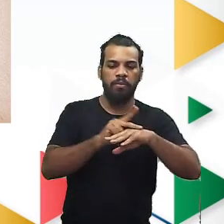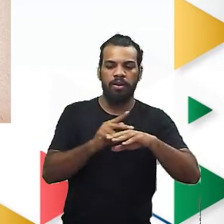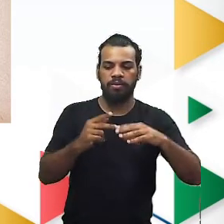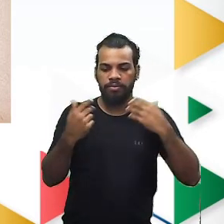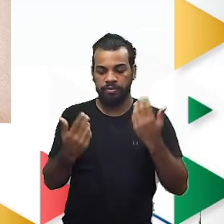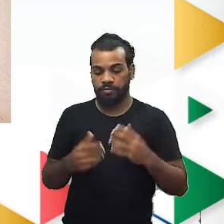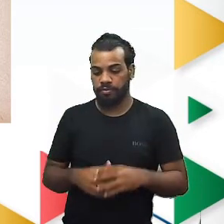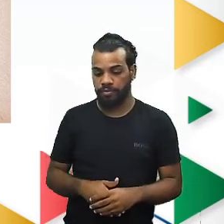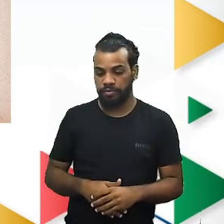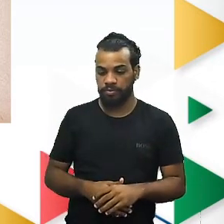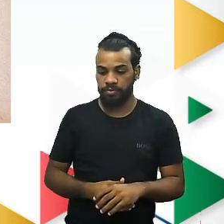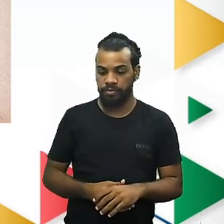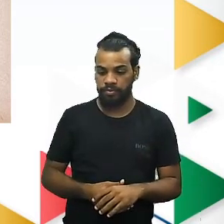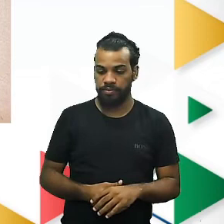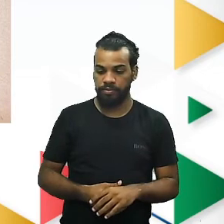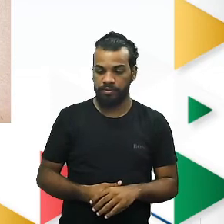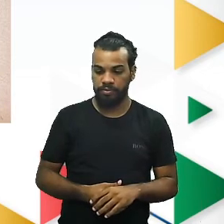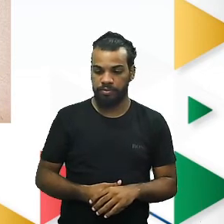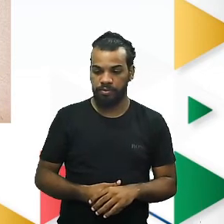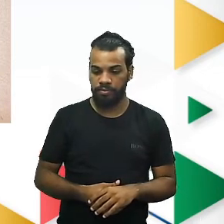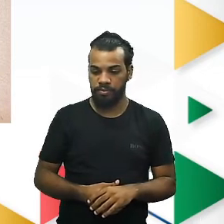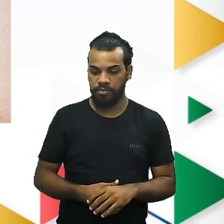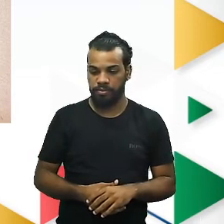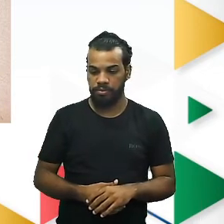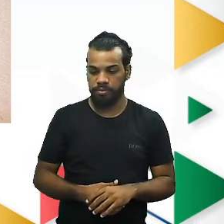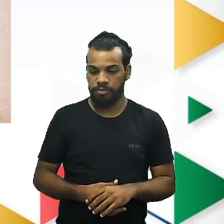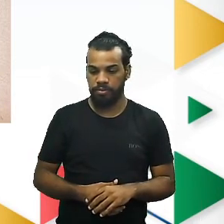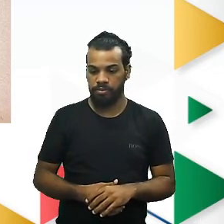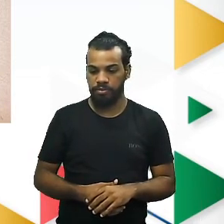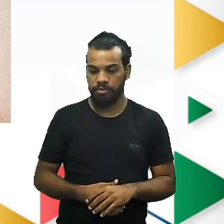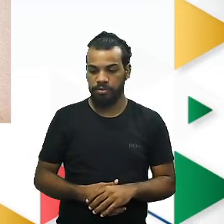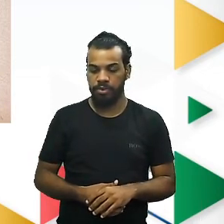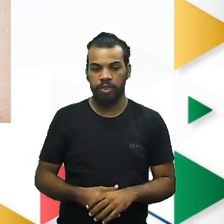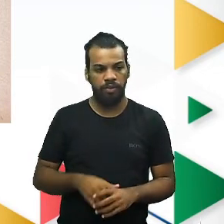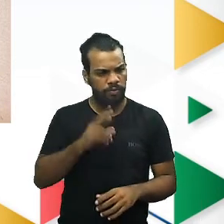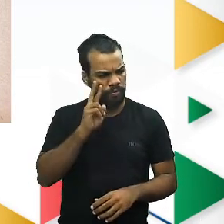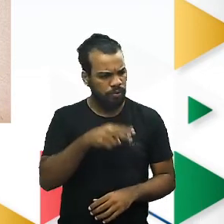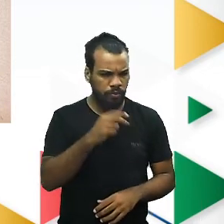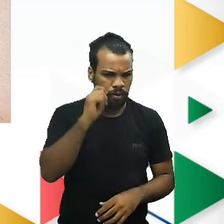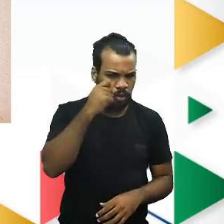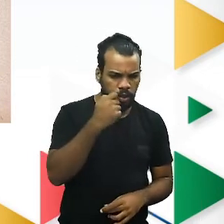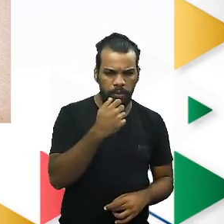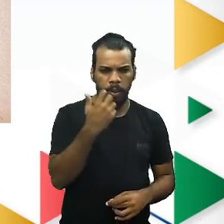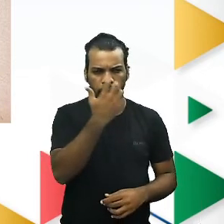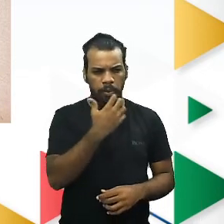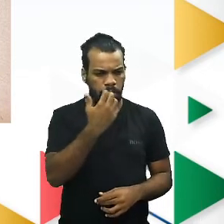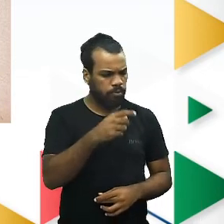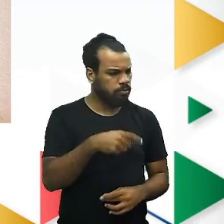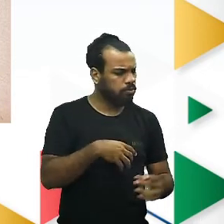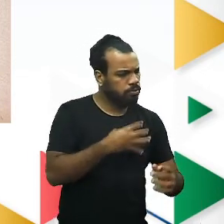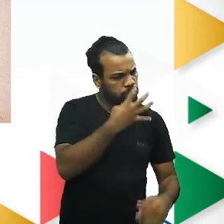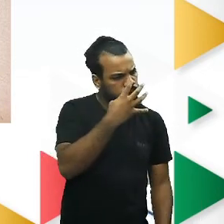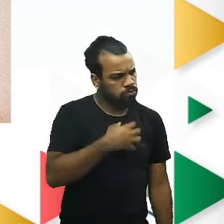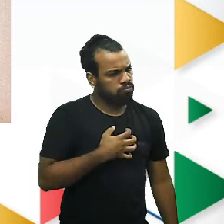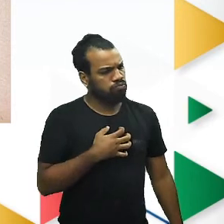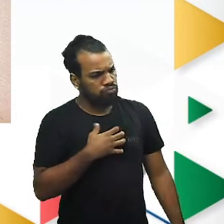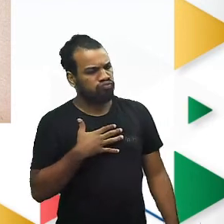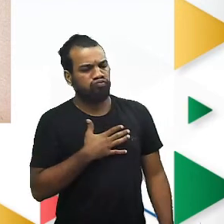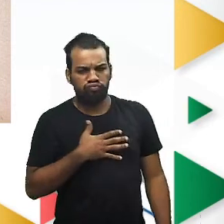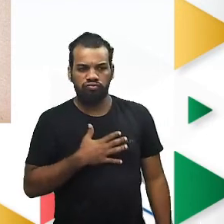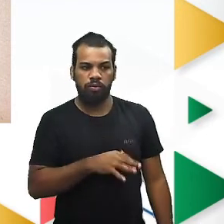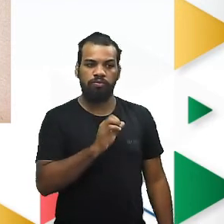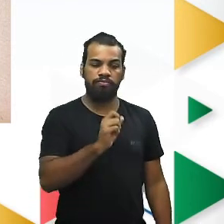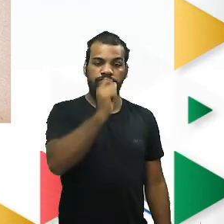show. Então, quando ele viu, né, o negro cantando, ele ficou tão tocado com aquilo, gostou tanto